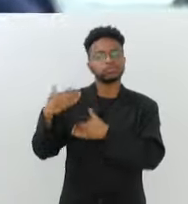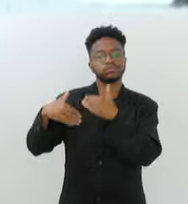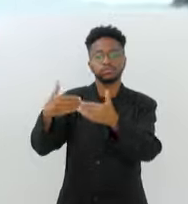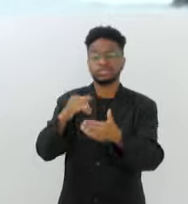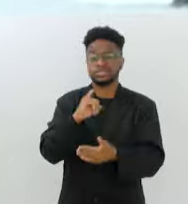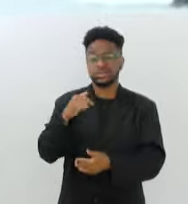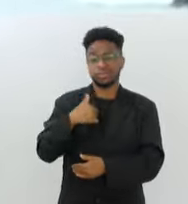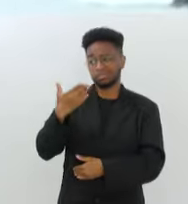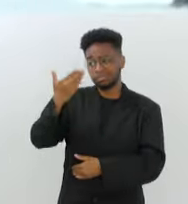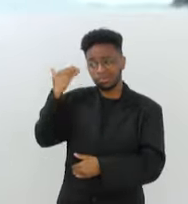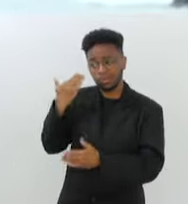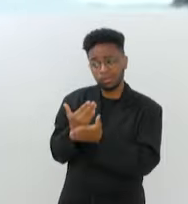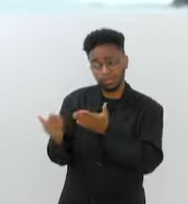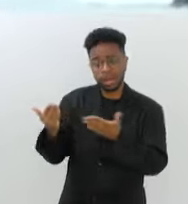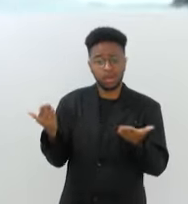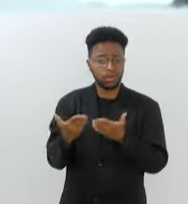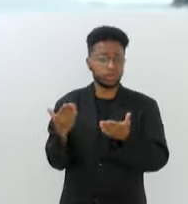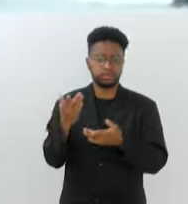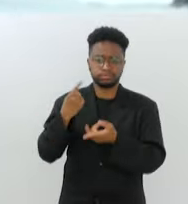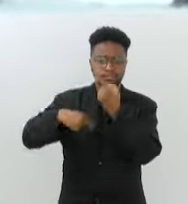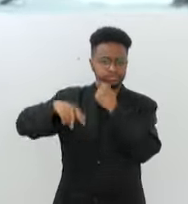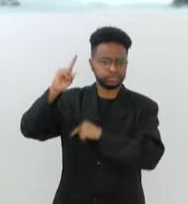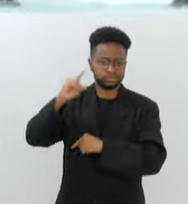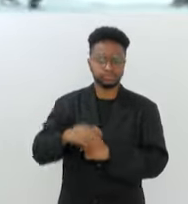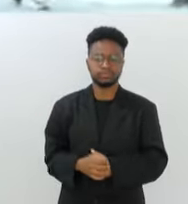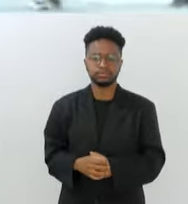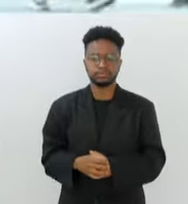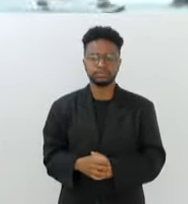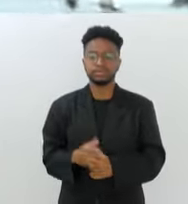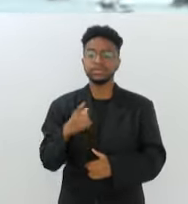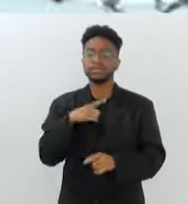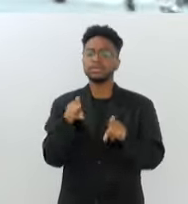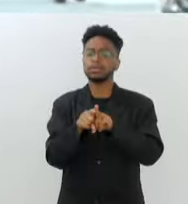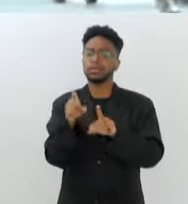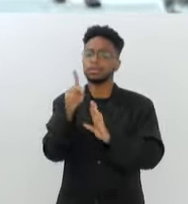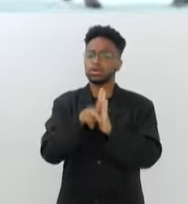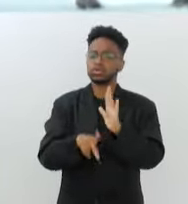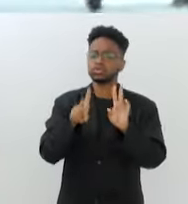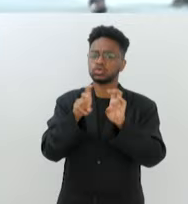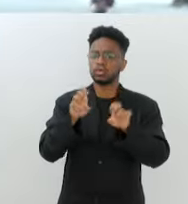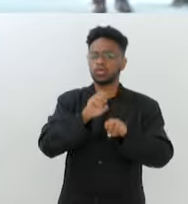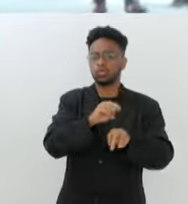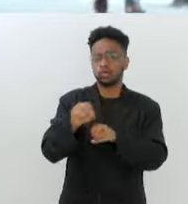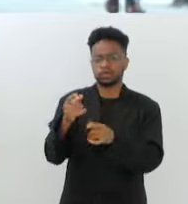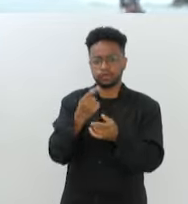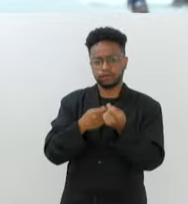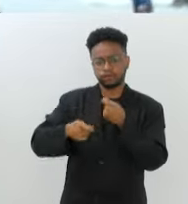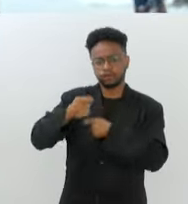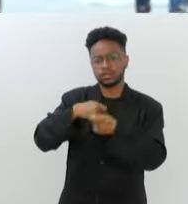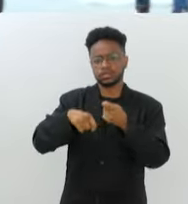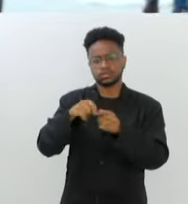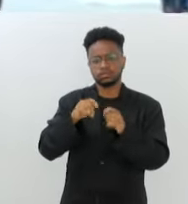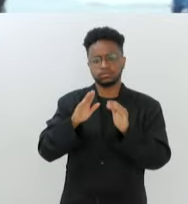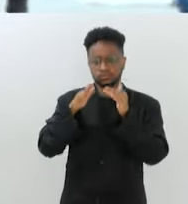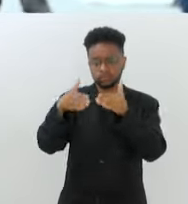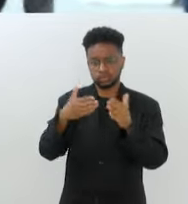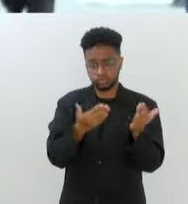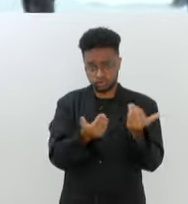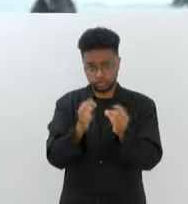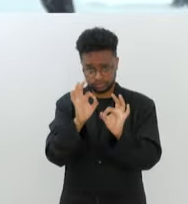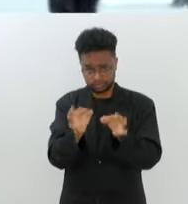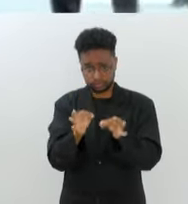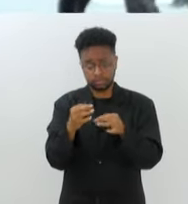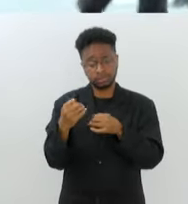dos meus filhos, como é que eu não estaria hoje, não é verdade? E Rodrigo, você também tem um projeto de educação financeira para os jovens. Conta um pouquinho para a gente sobre esse projeto.